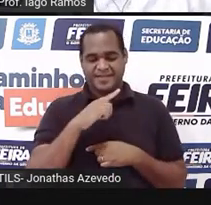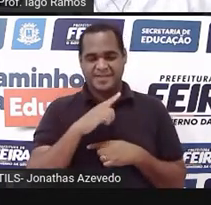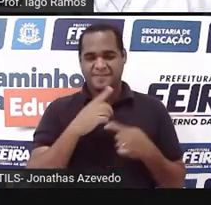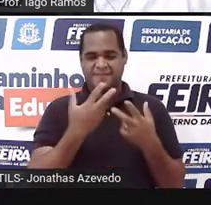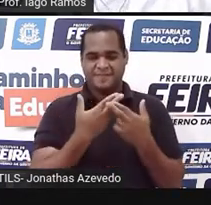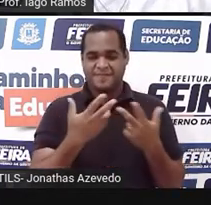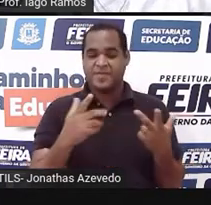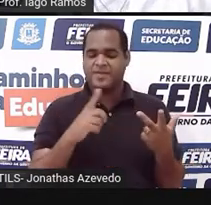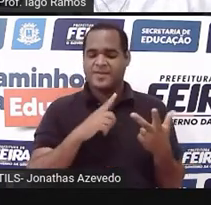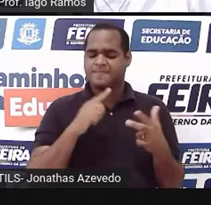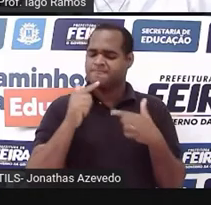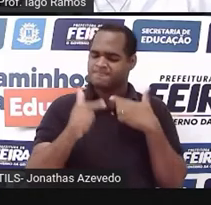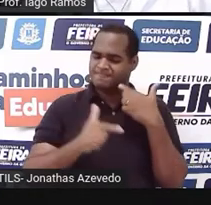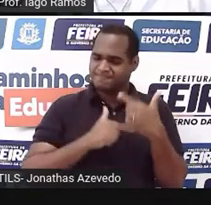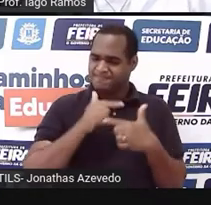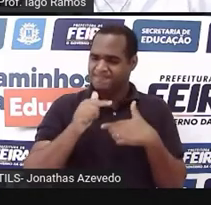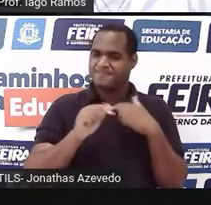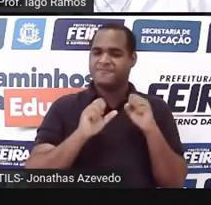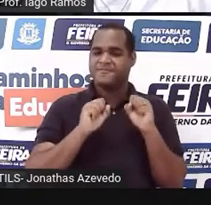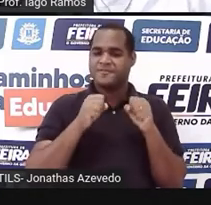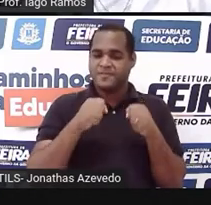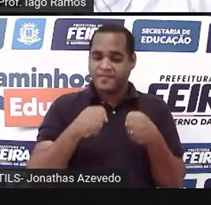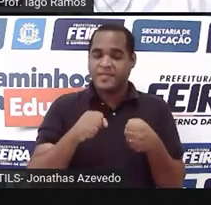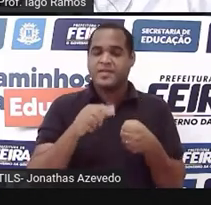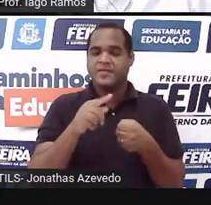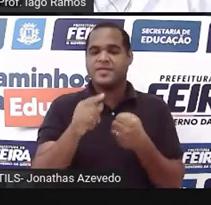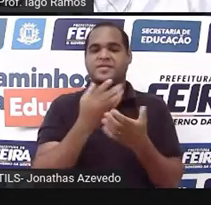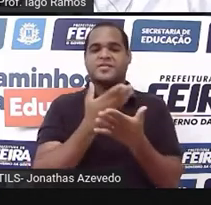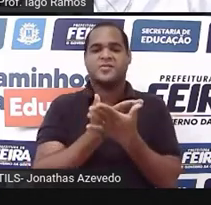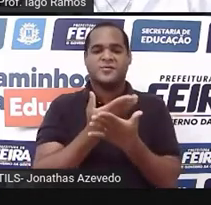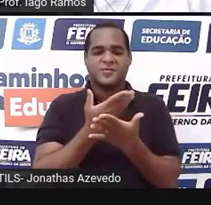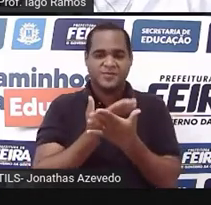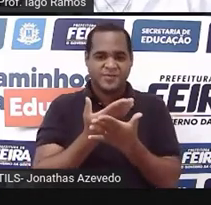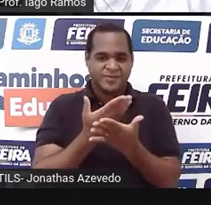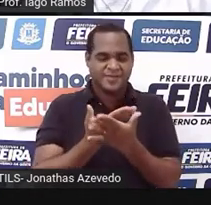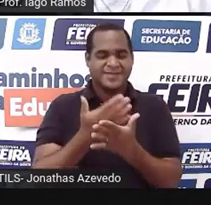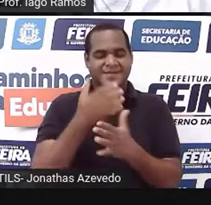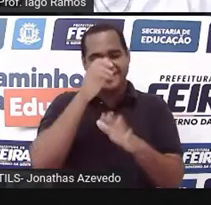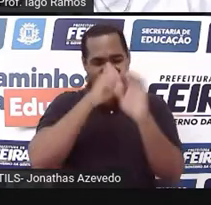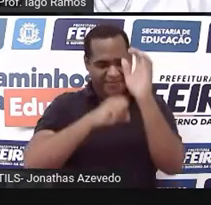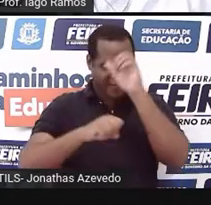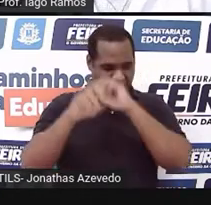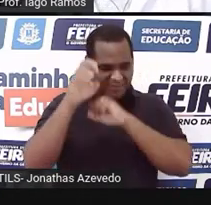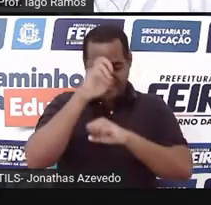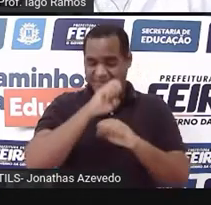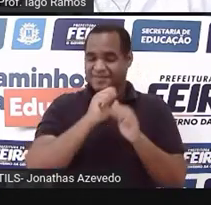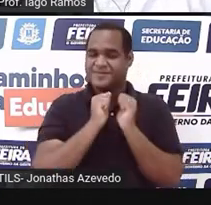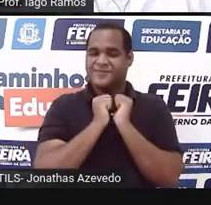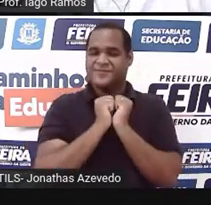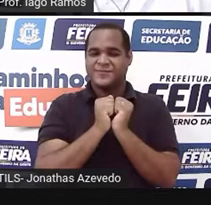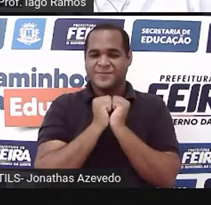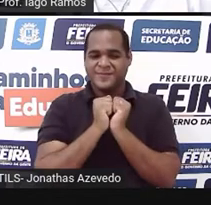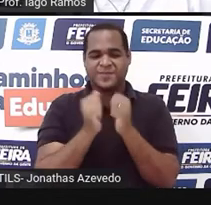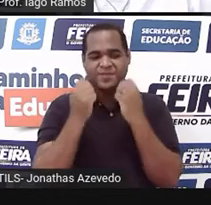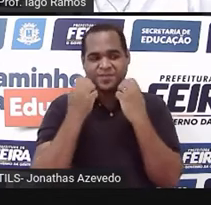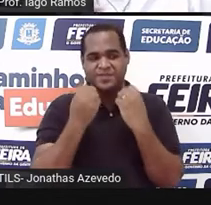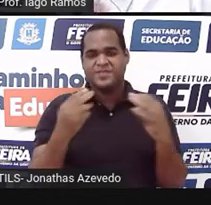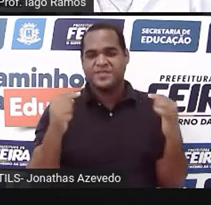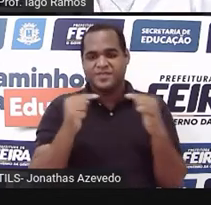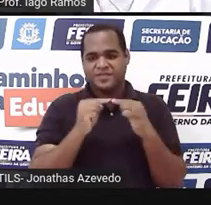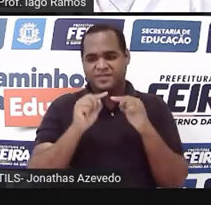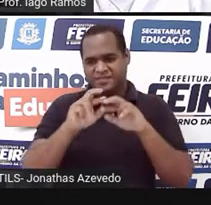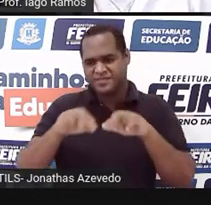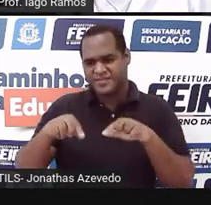né Trabalhando que já estamos estudando e já estamos aprendendo juntos aí a uma